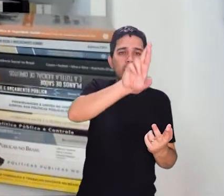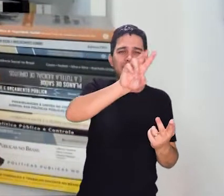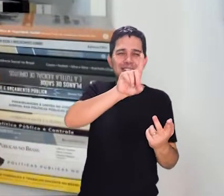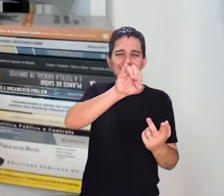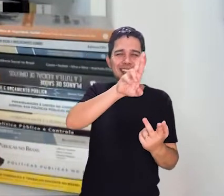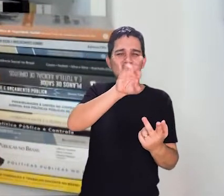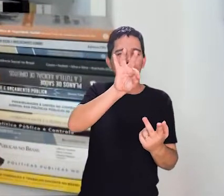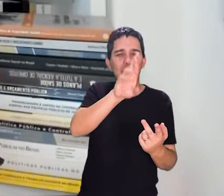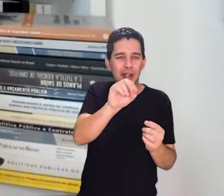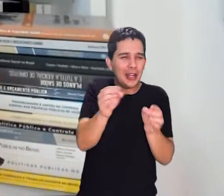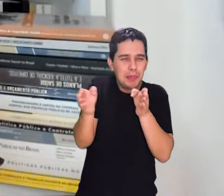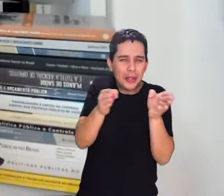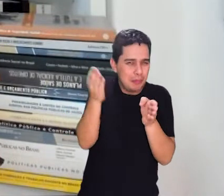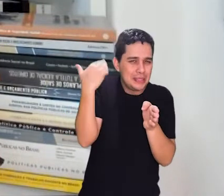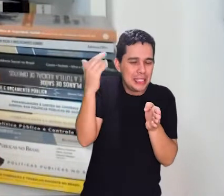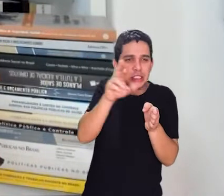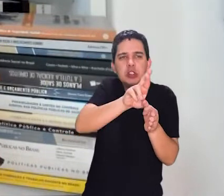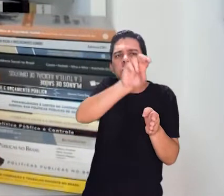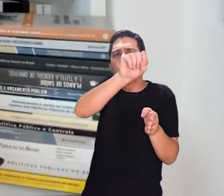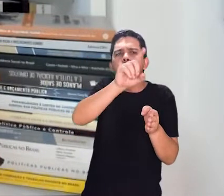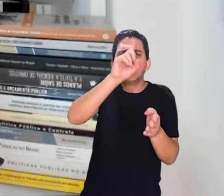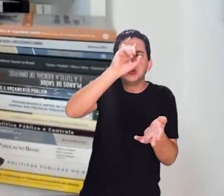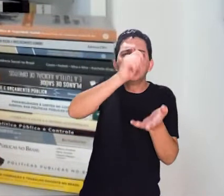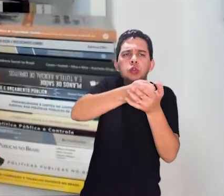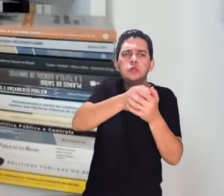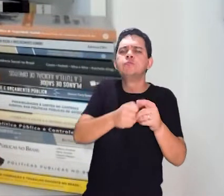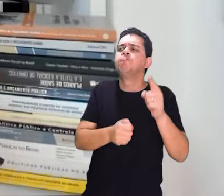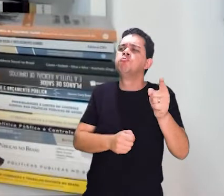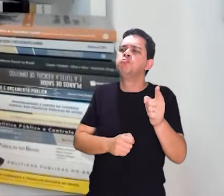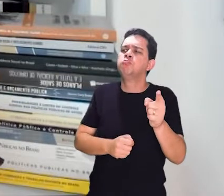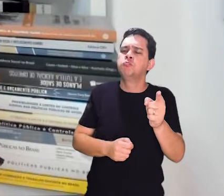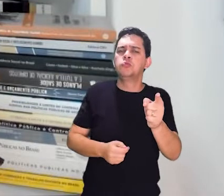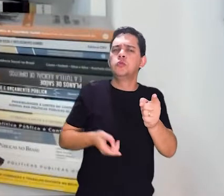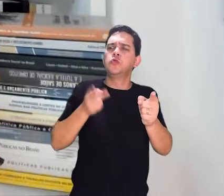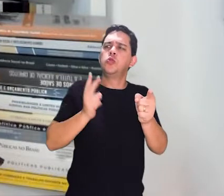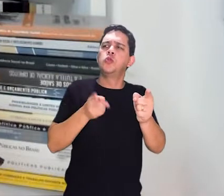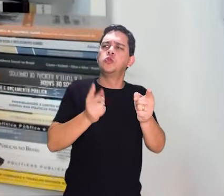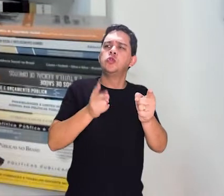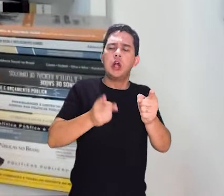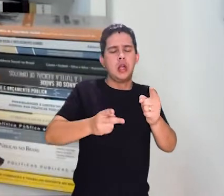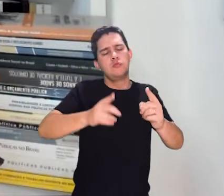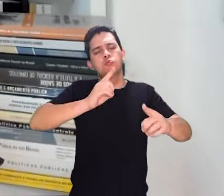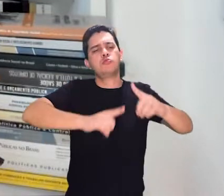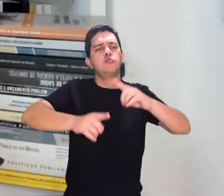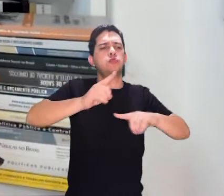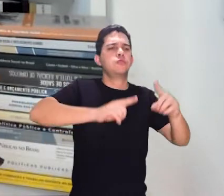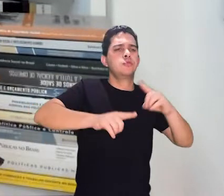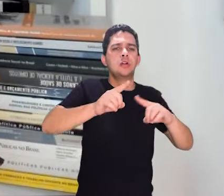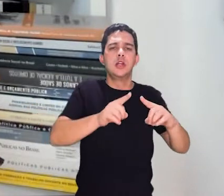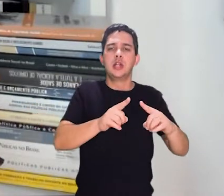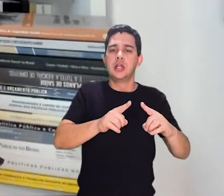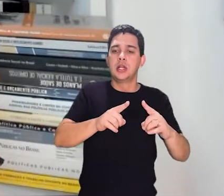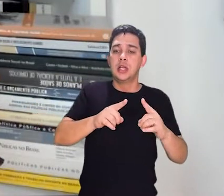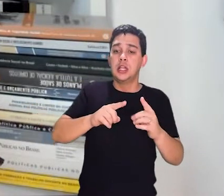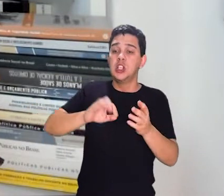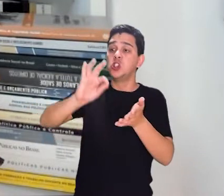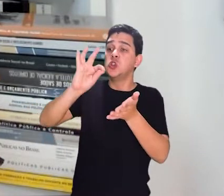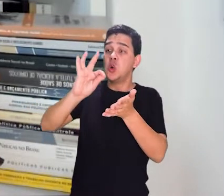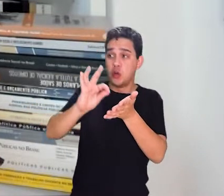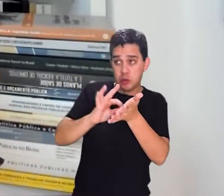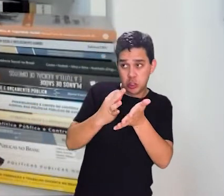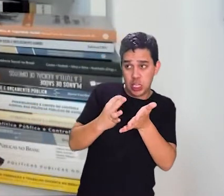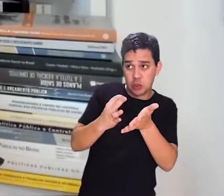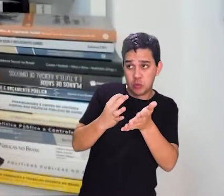submeter, né, a sua decisão de renovação do convênio firmado com o município ao